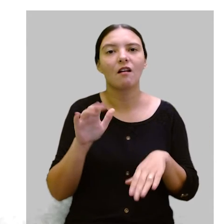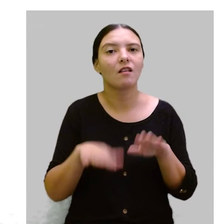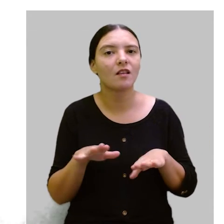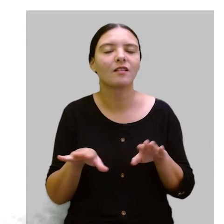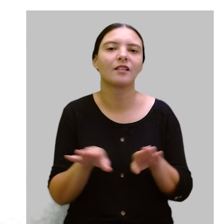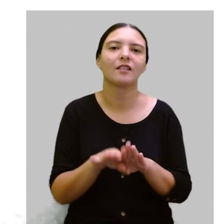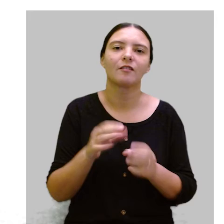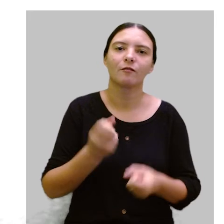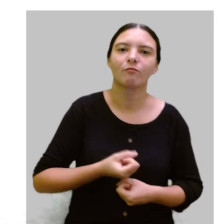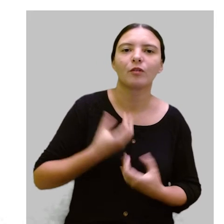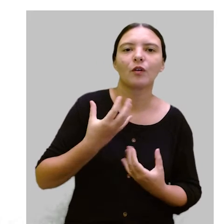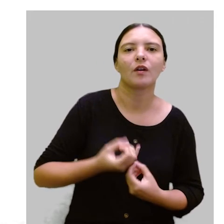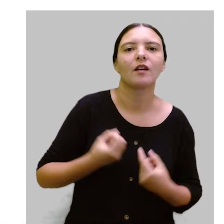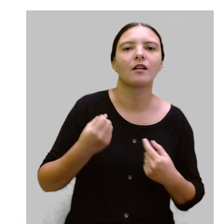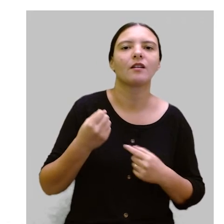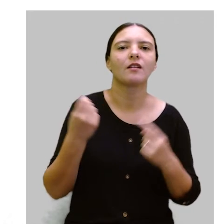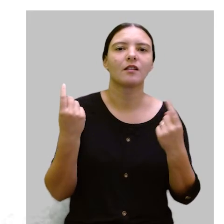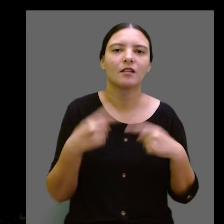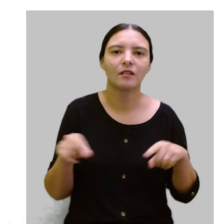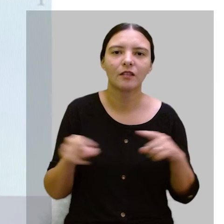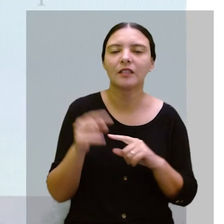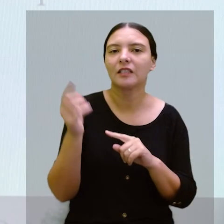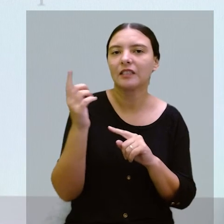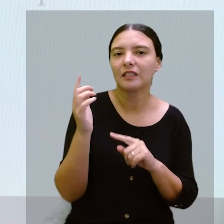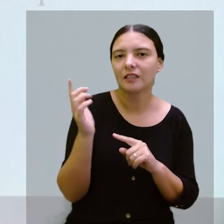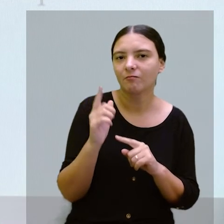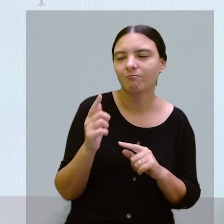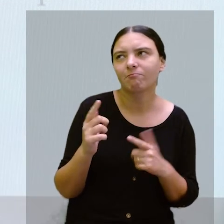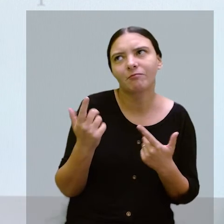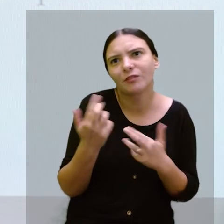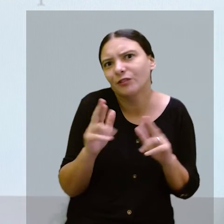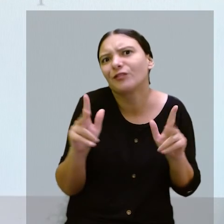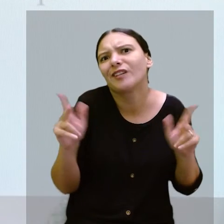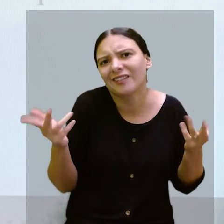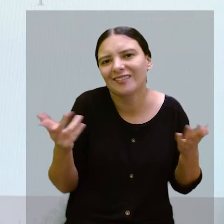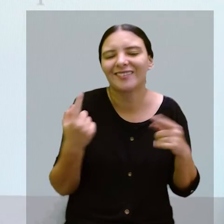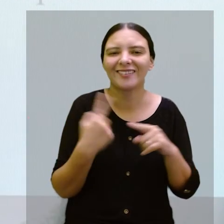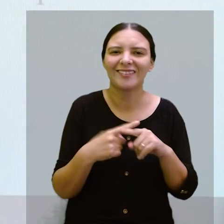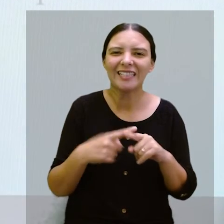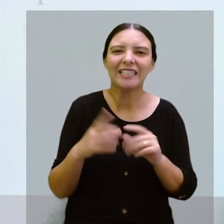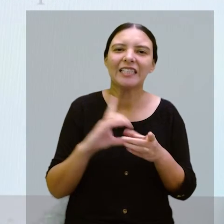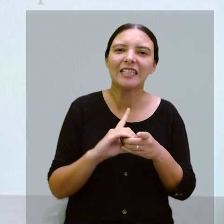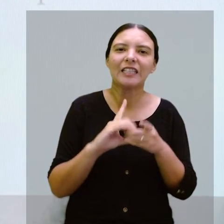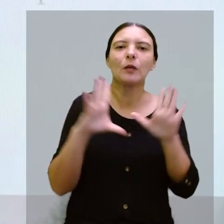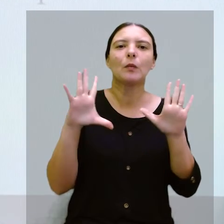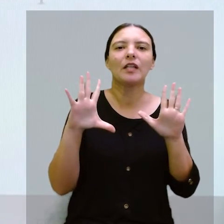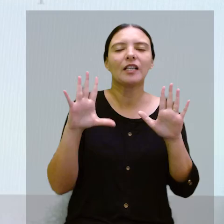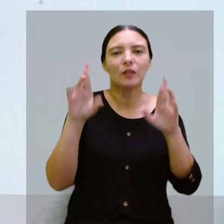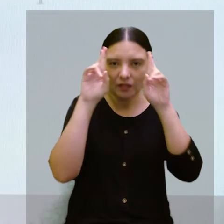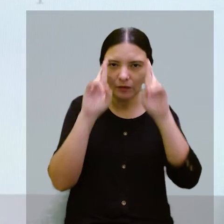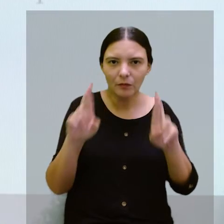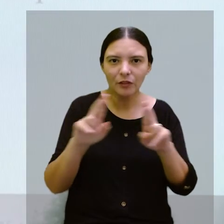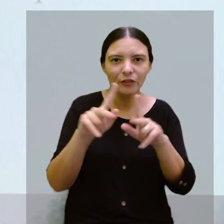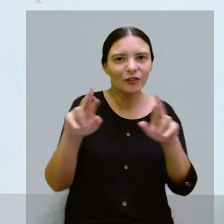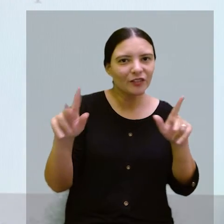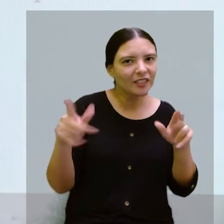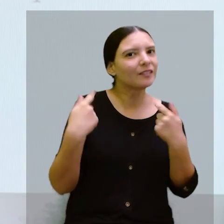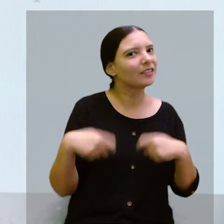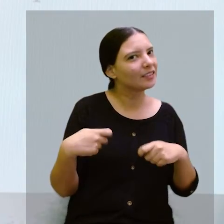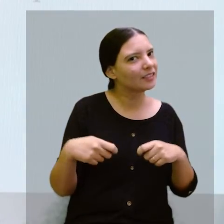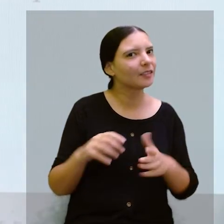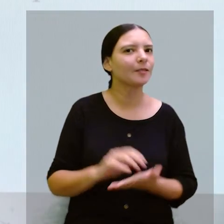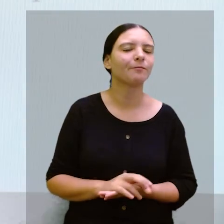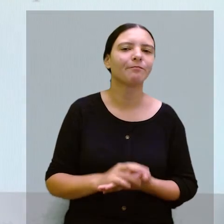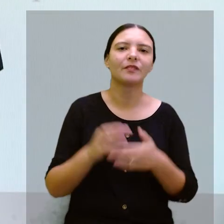preferirmos poemas, hinos diferentes. O estudo da literatura dialoga com o princípio democrático do respeito com a diferença, né?